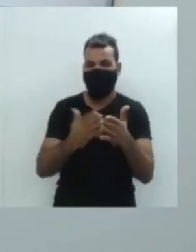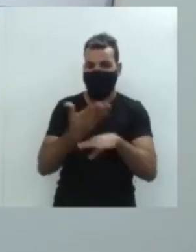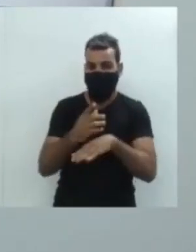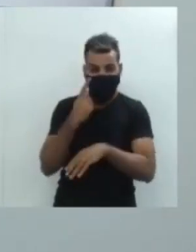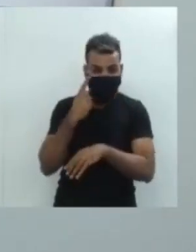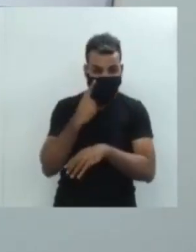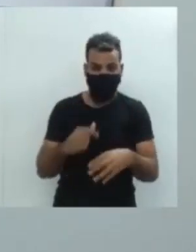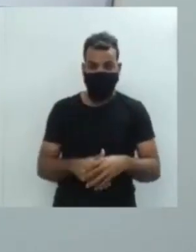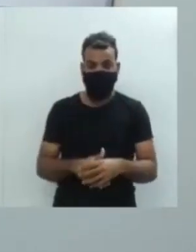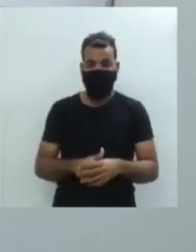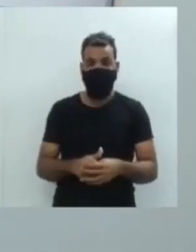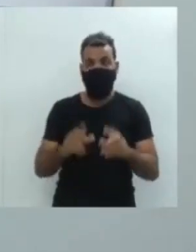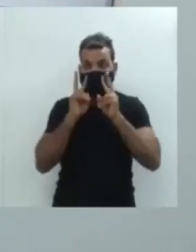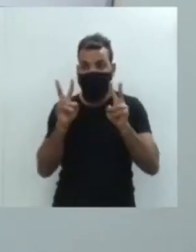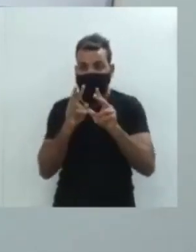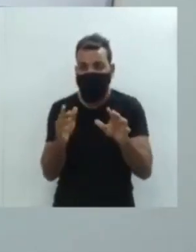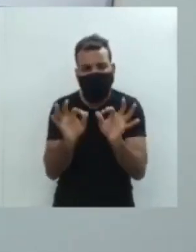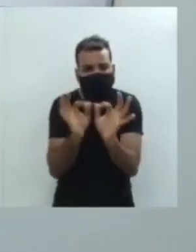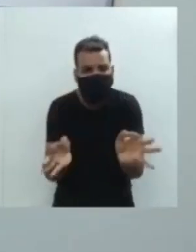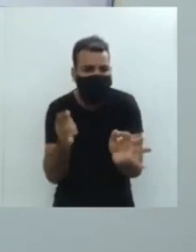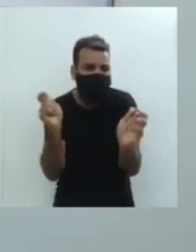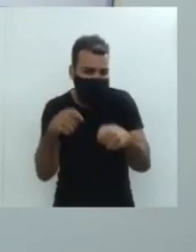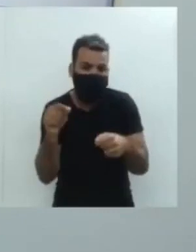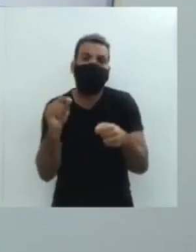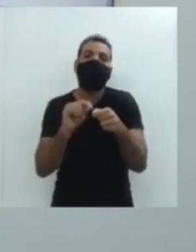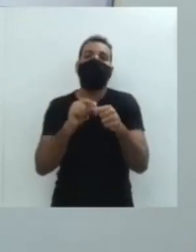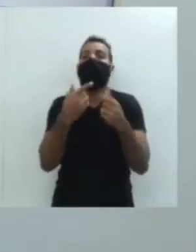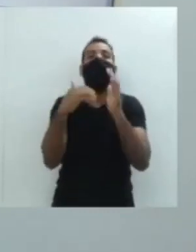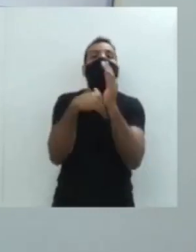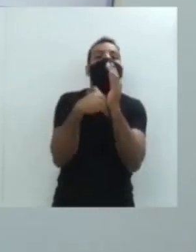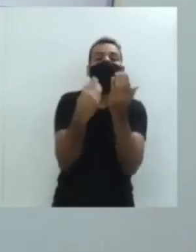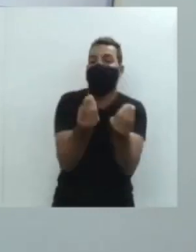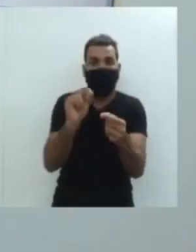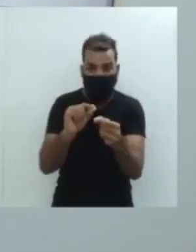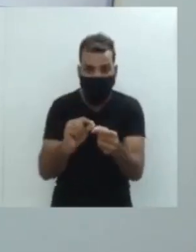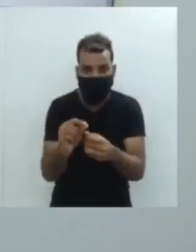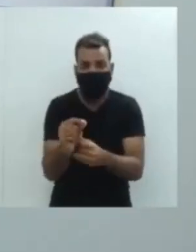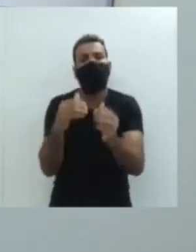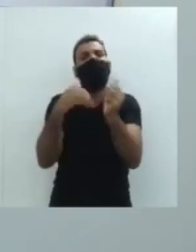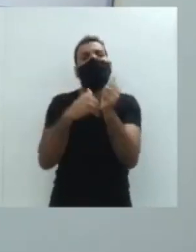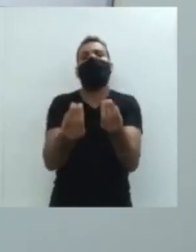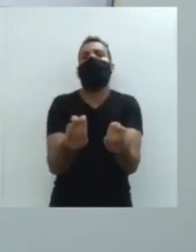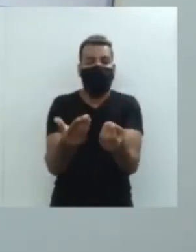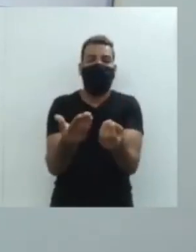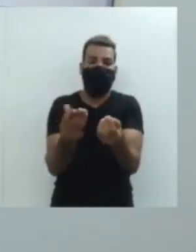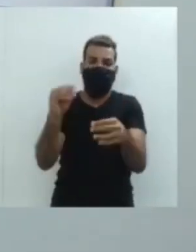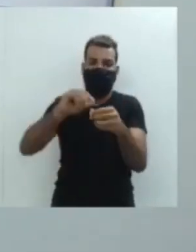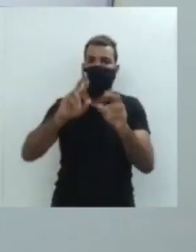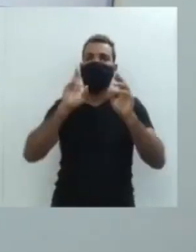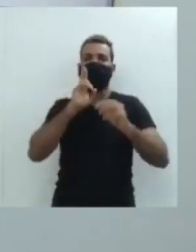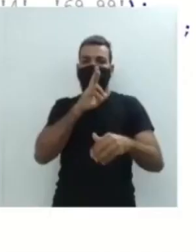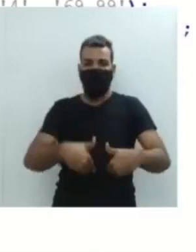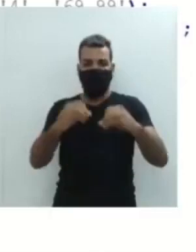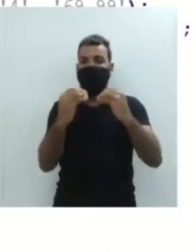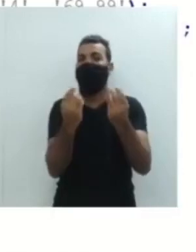vamos visualizar de forma bastante prática Como é que é o código como é que está implementado o código da nossa aplicação no restaurante